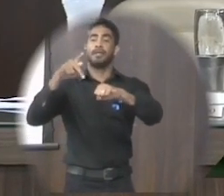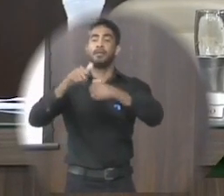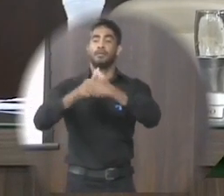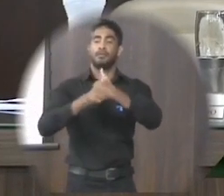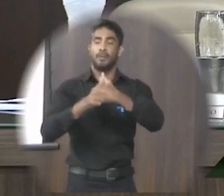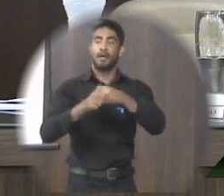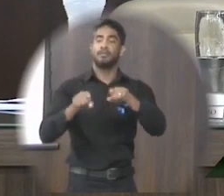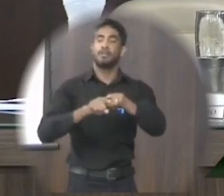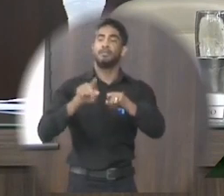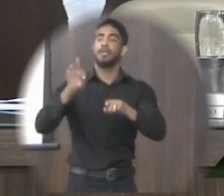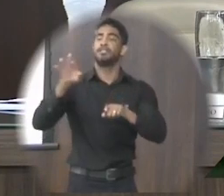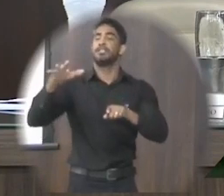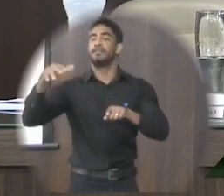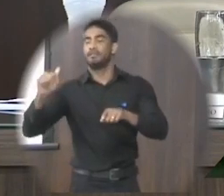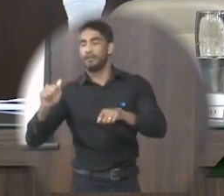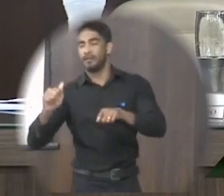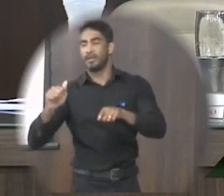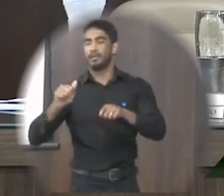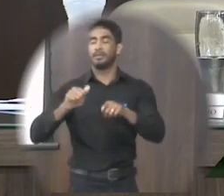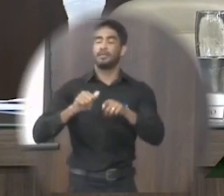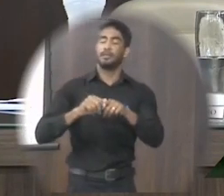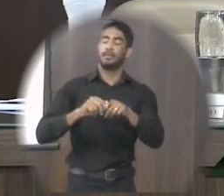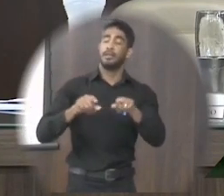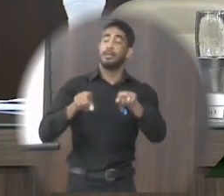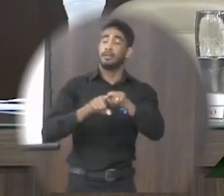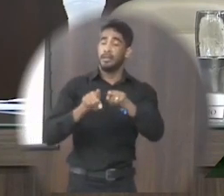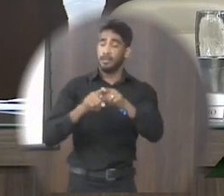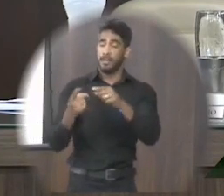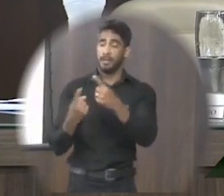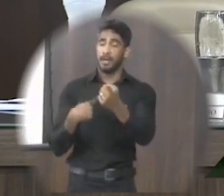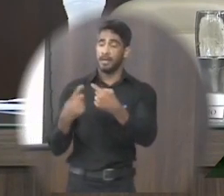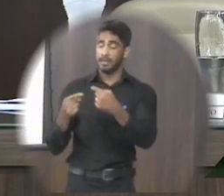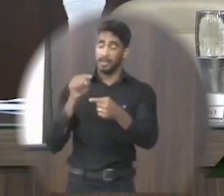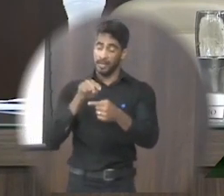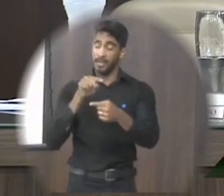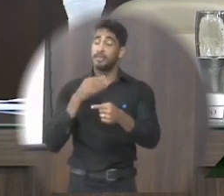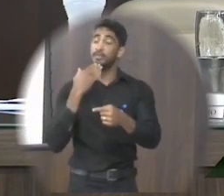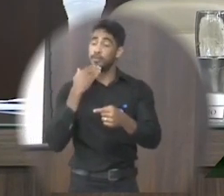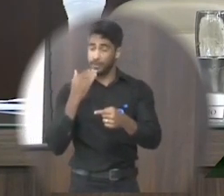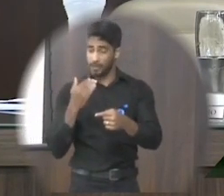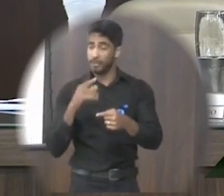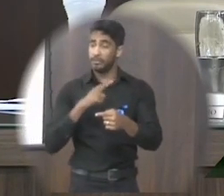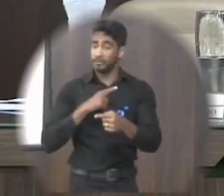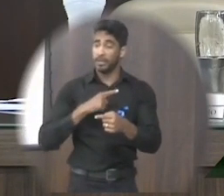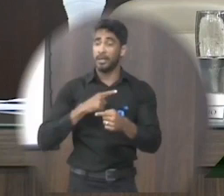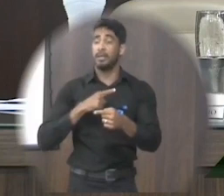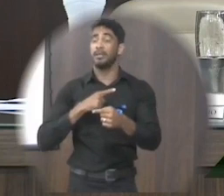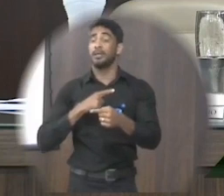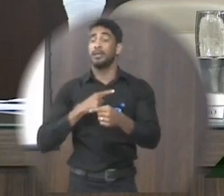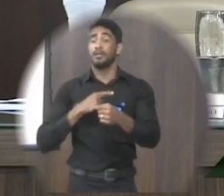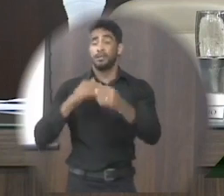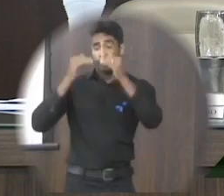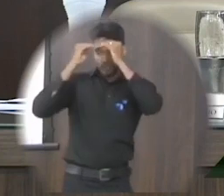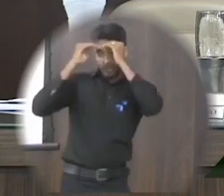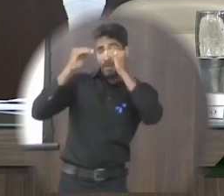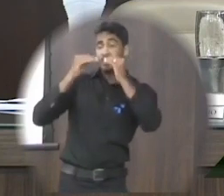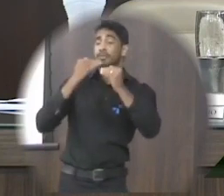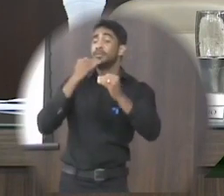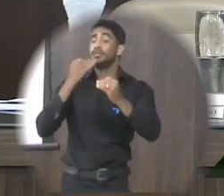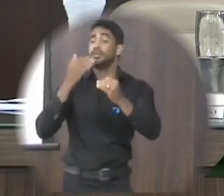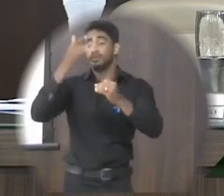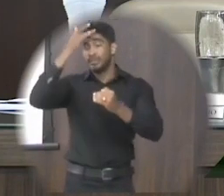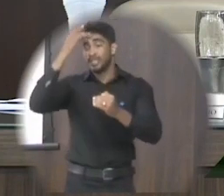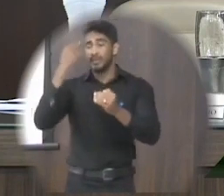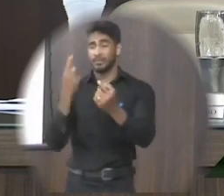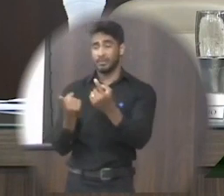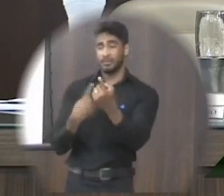do Tirofogo até o sítio Umburana. A presente indicação vem no sentido de atender a reivindicação dos moradores que transitam por